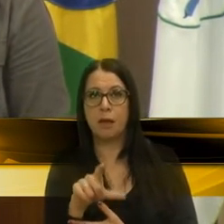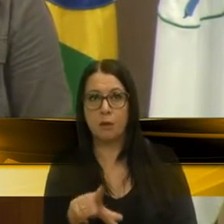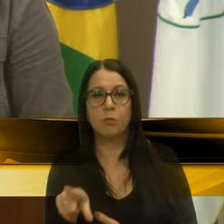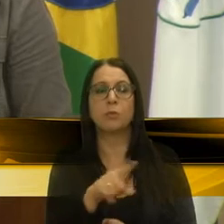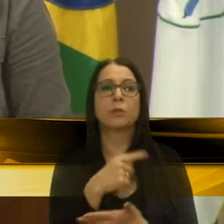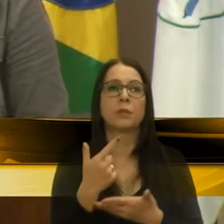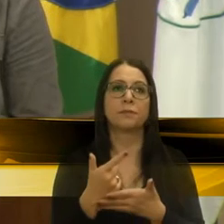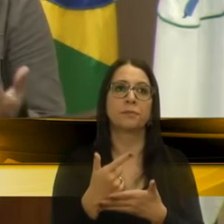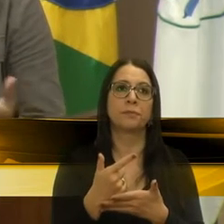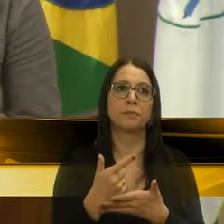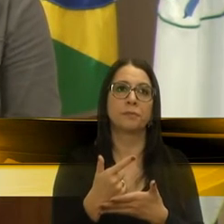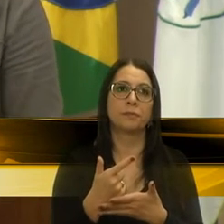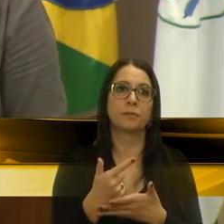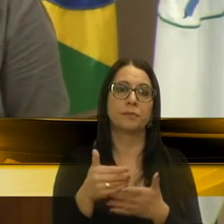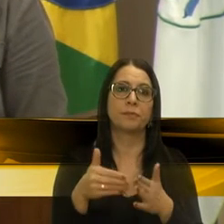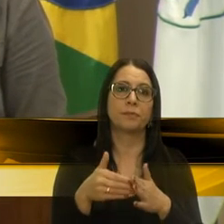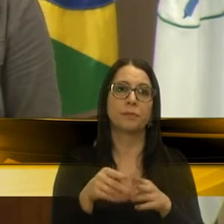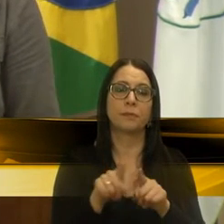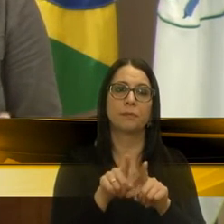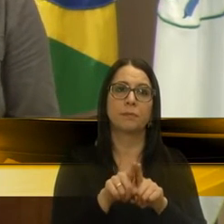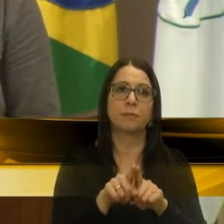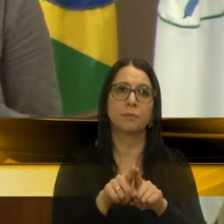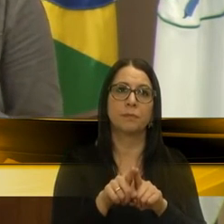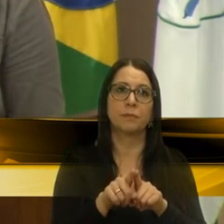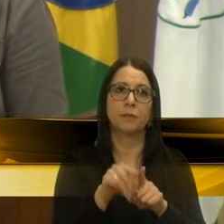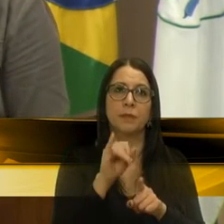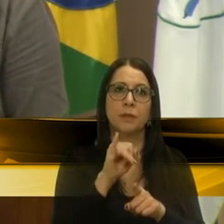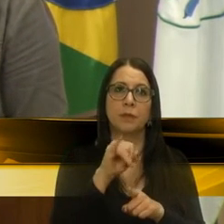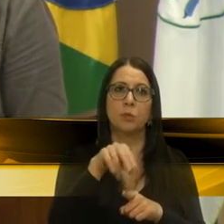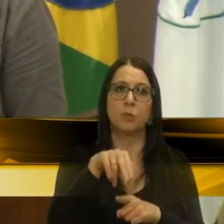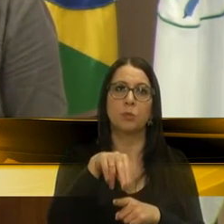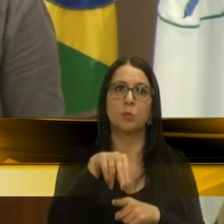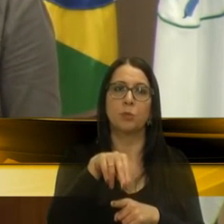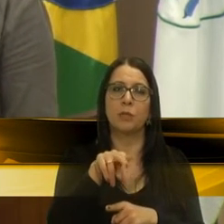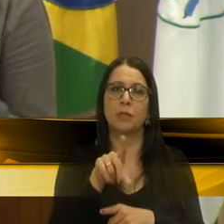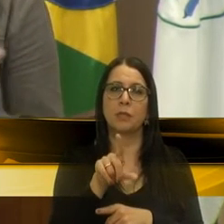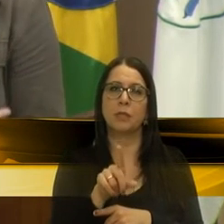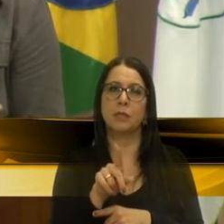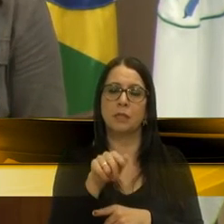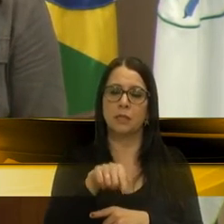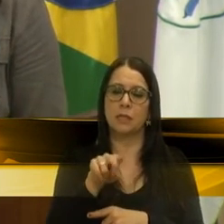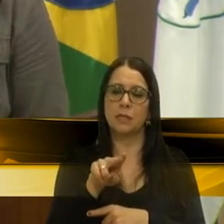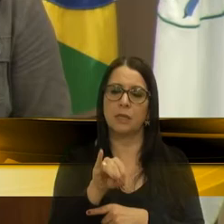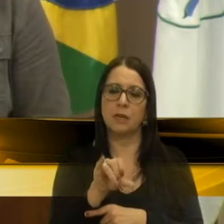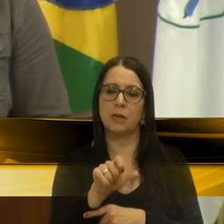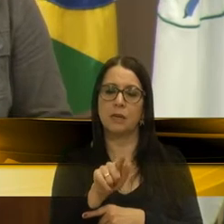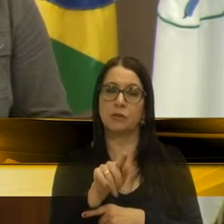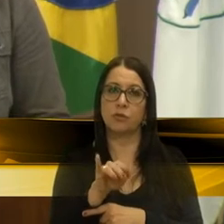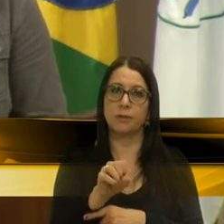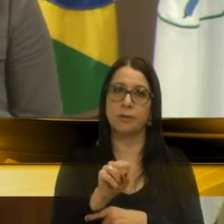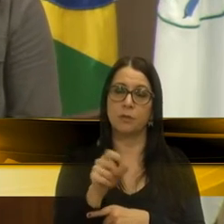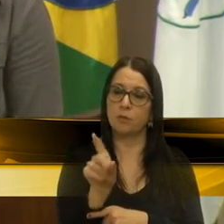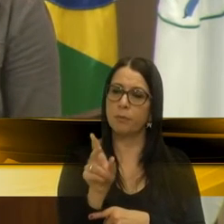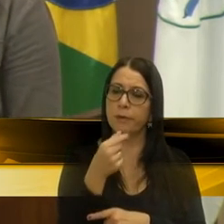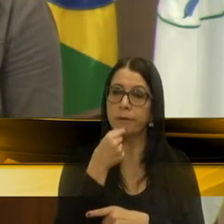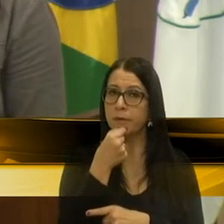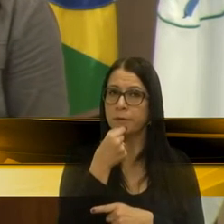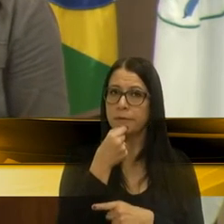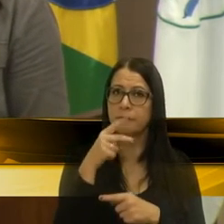que, até pelo vazamento da Wikileaks, há um tempo atrás, em que revelava uma formação do